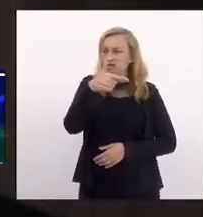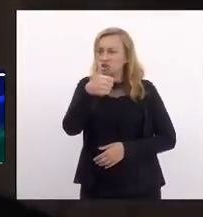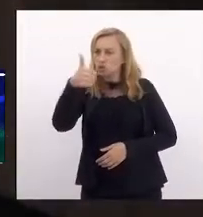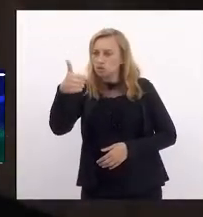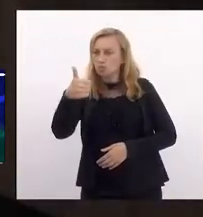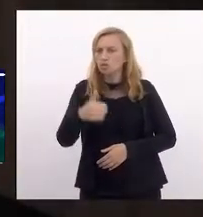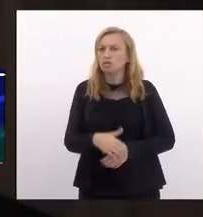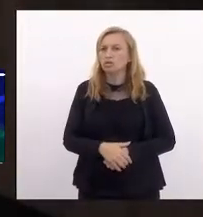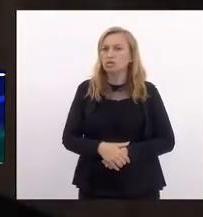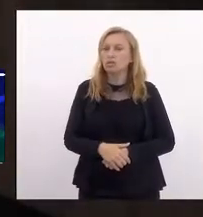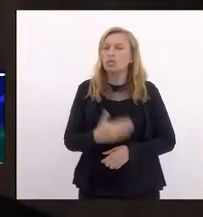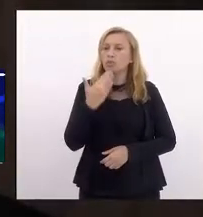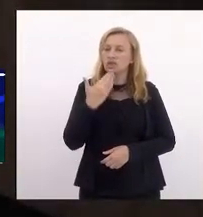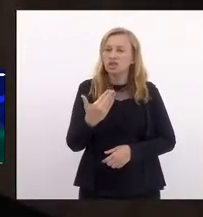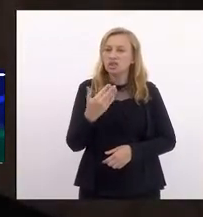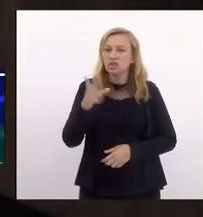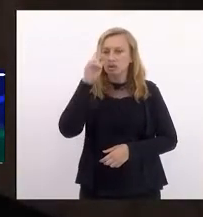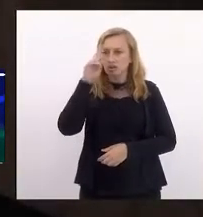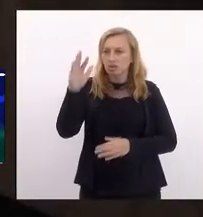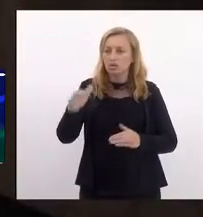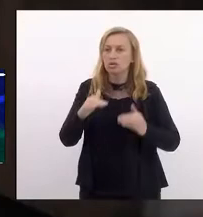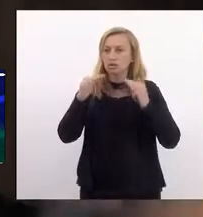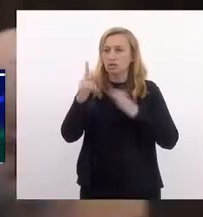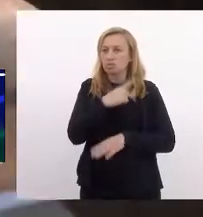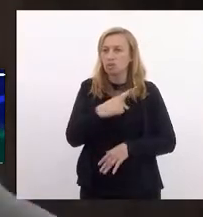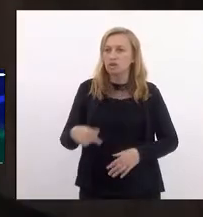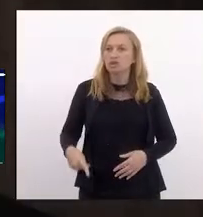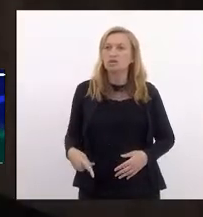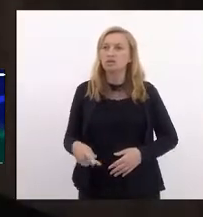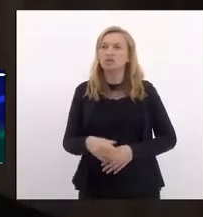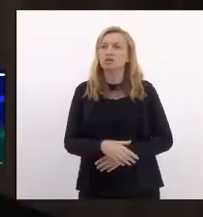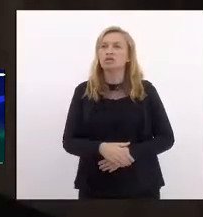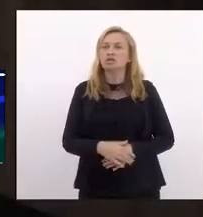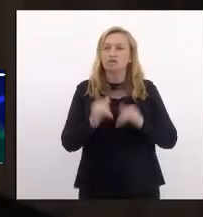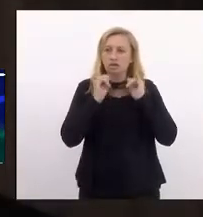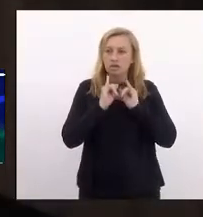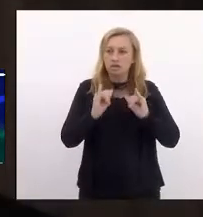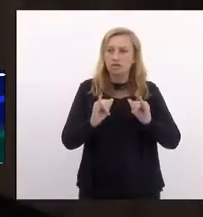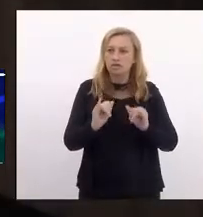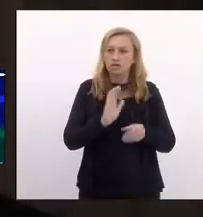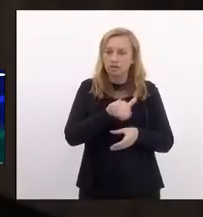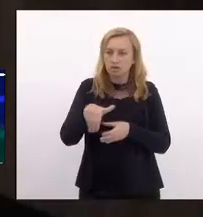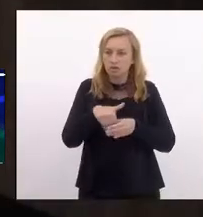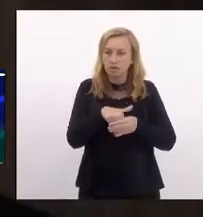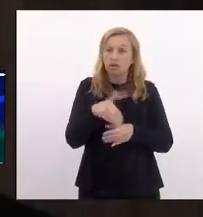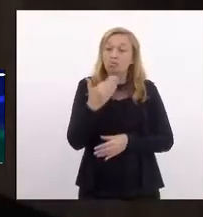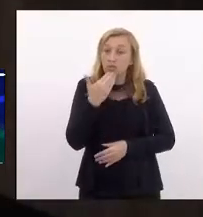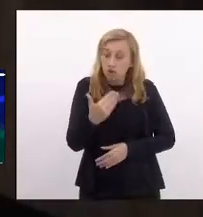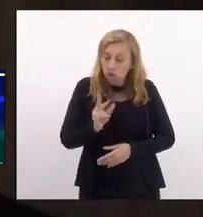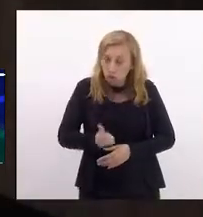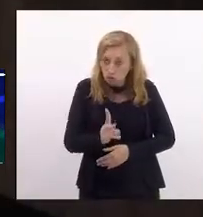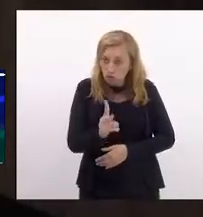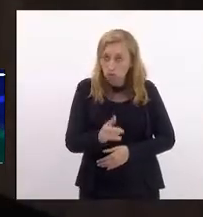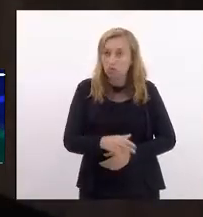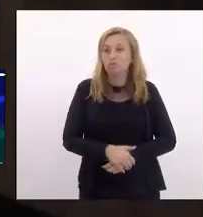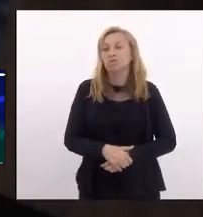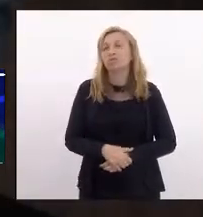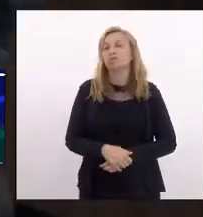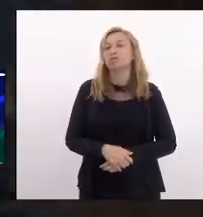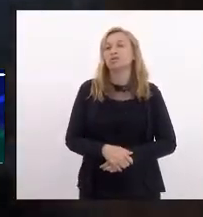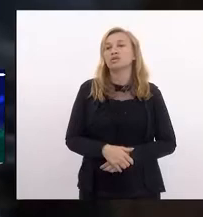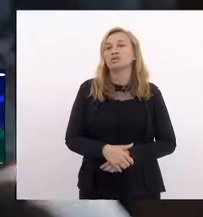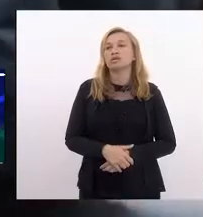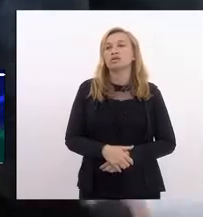21 eu pedir a vossa excelência para fazer a declaração de voto meu pedido continua